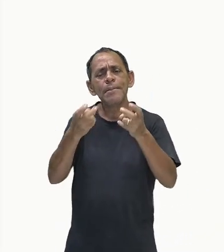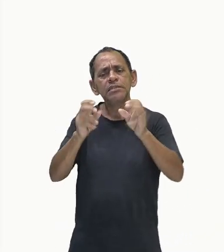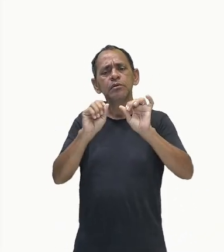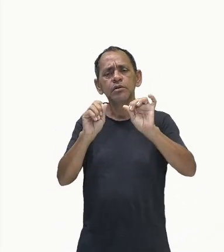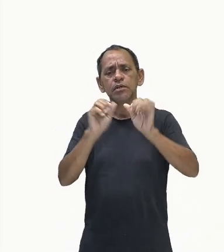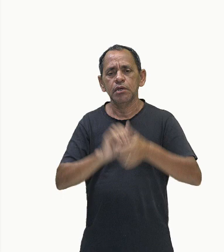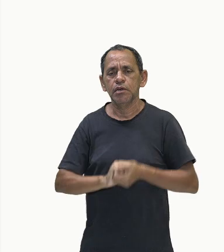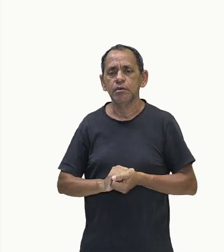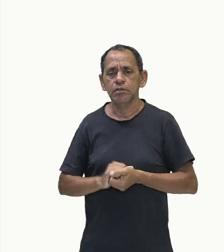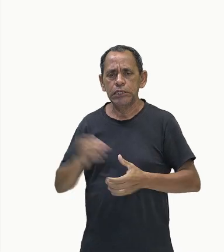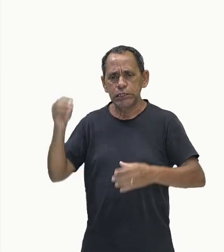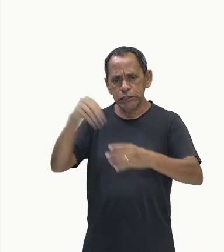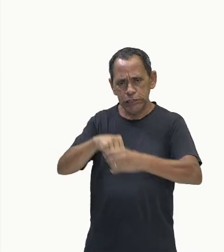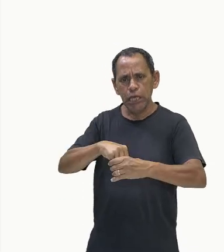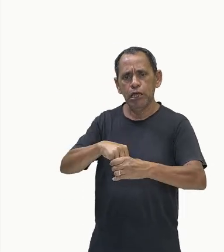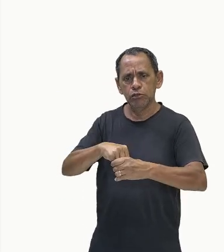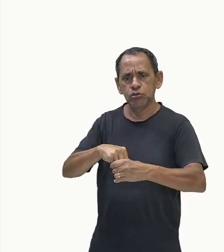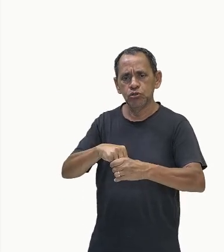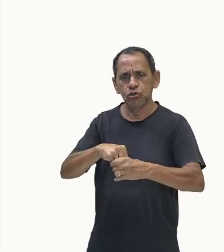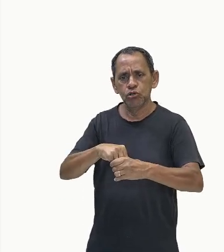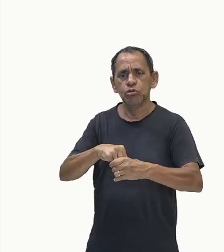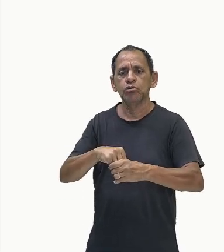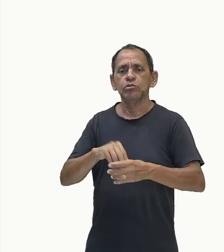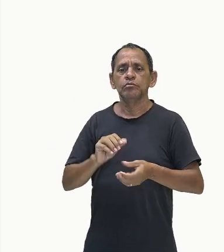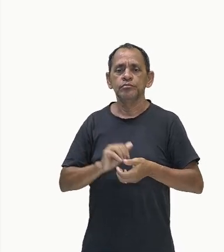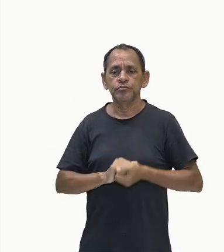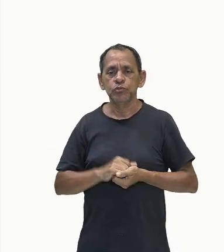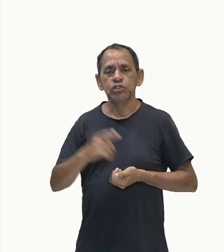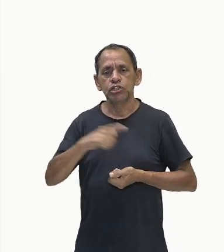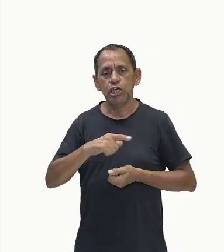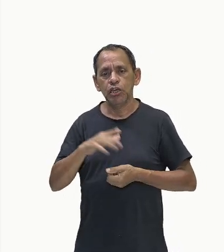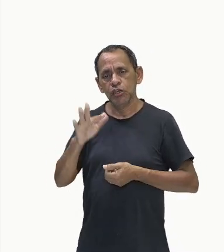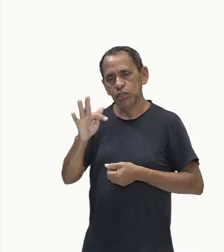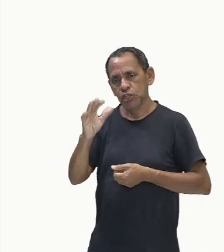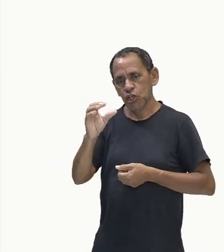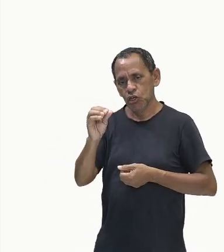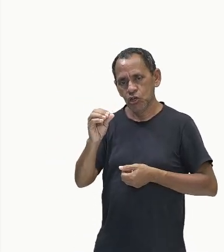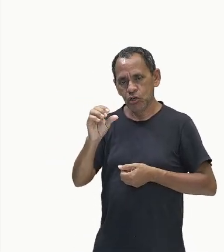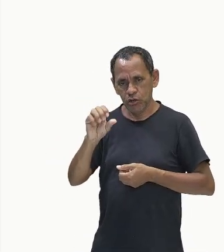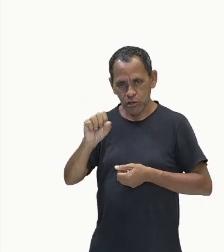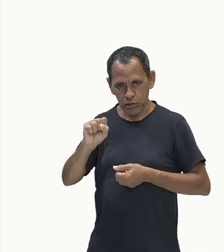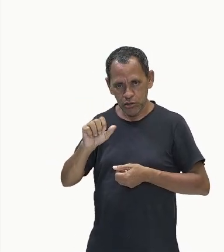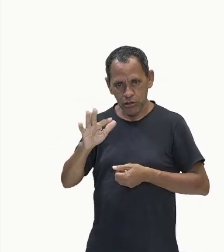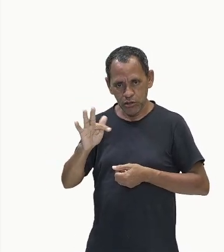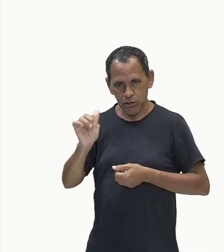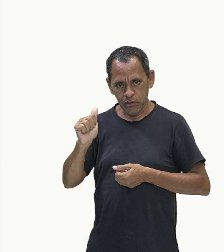do DNA, eu comentei com vocês, ó, o fosfato, né,